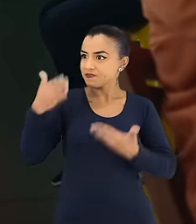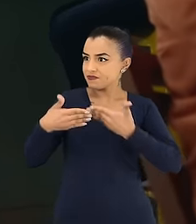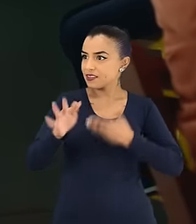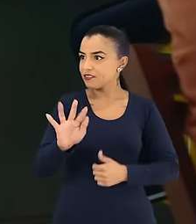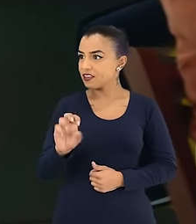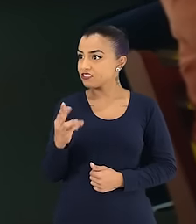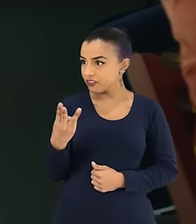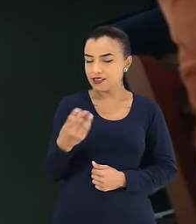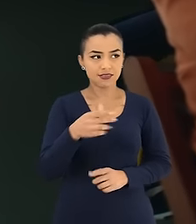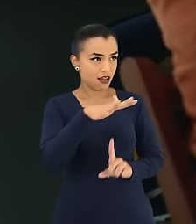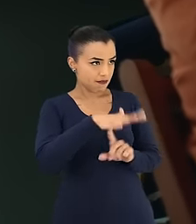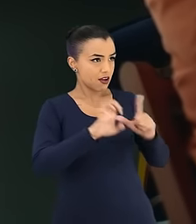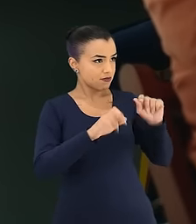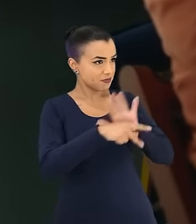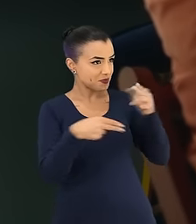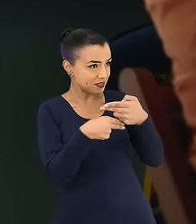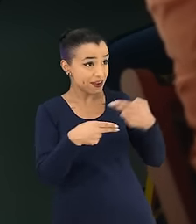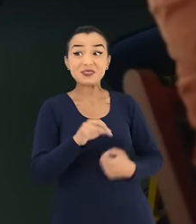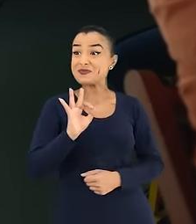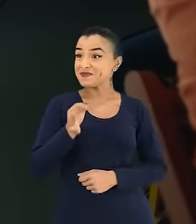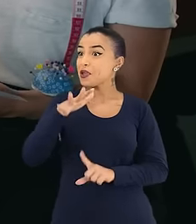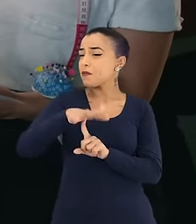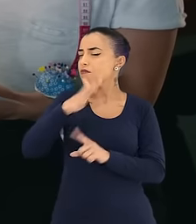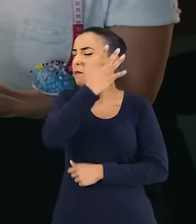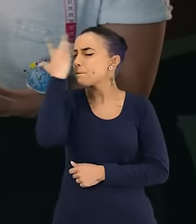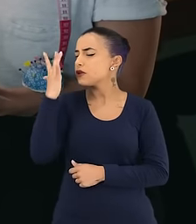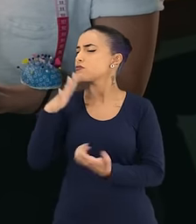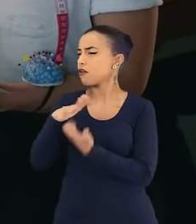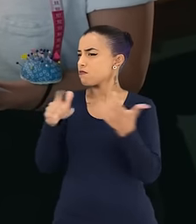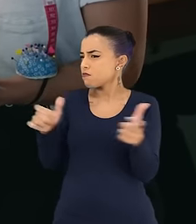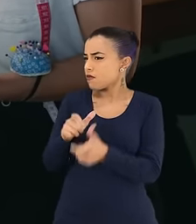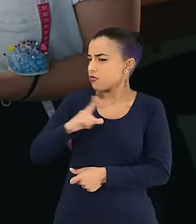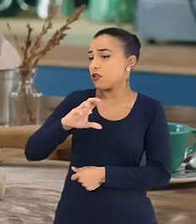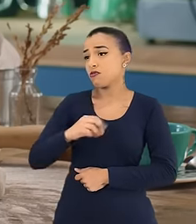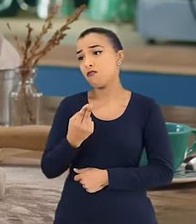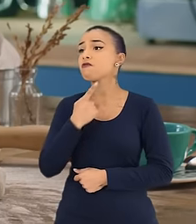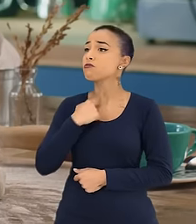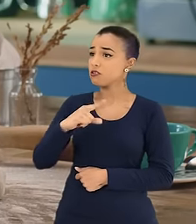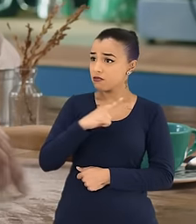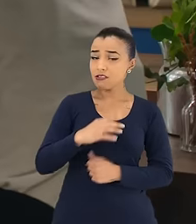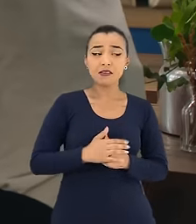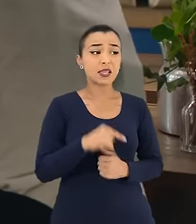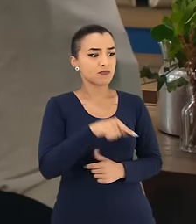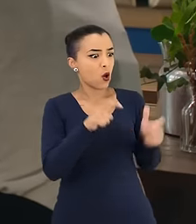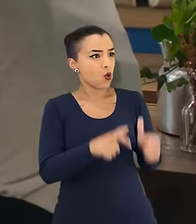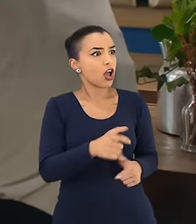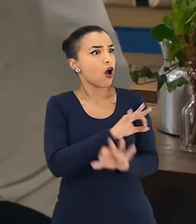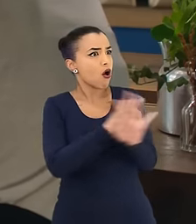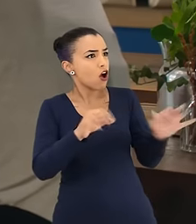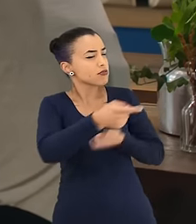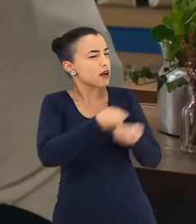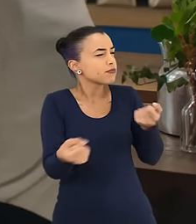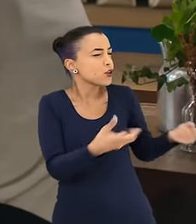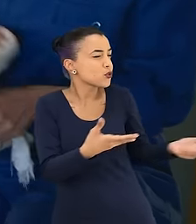viu que vai ter a FE23? A Feira do Empreendedor do Sebrae. Isso mesmo. Essa feira é feita para quem tem ou para quem quer ter um pequeno negócio. E é um bom lugar